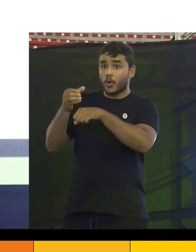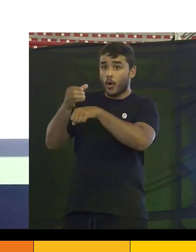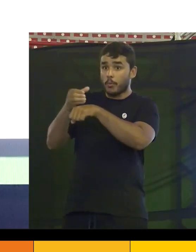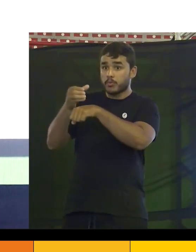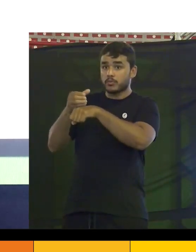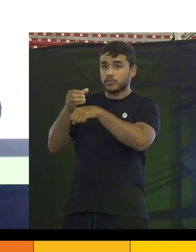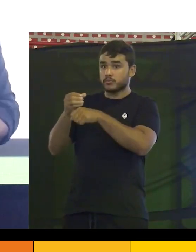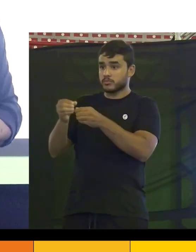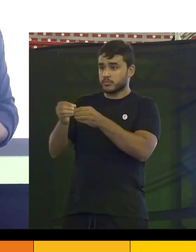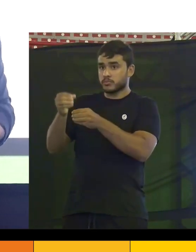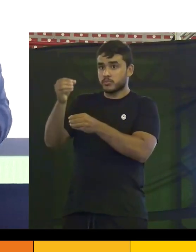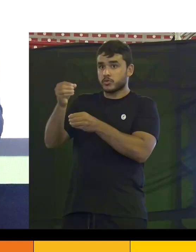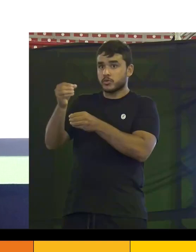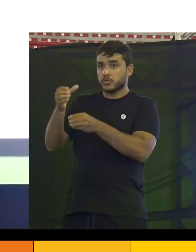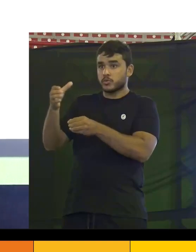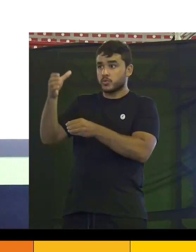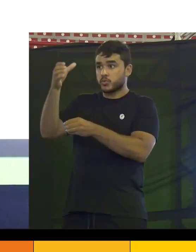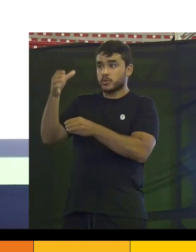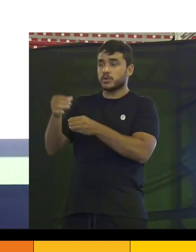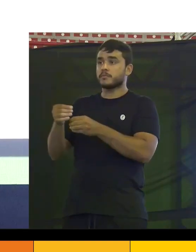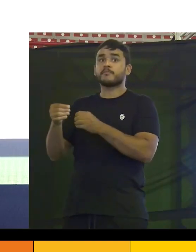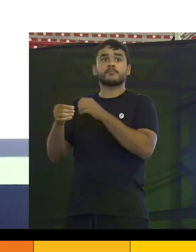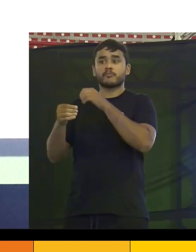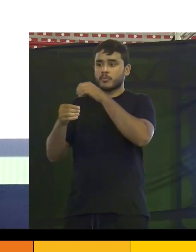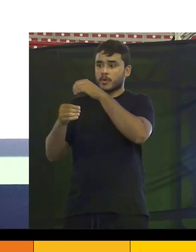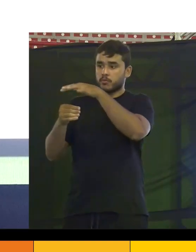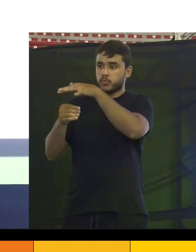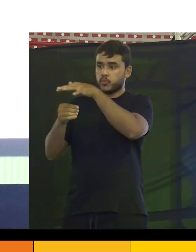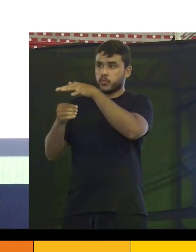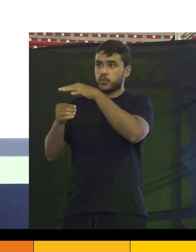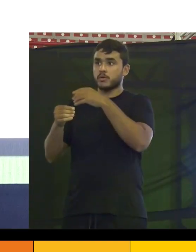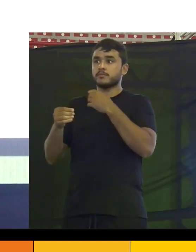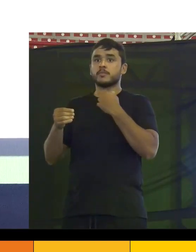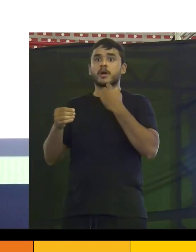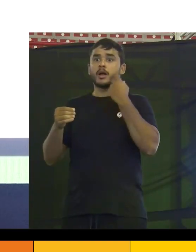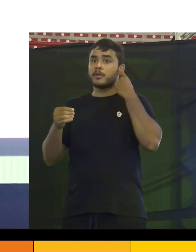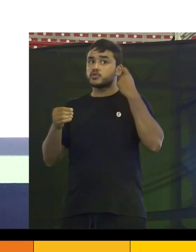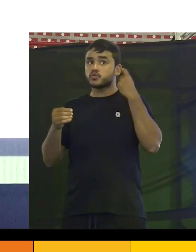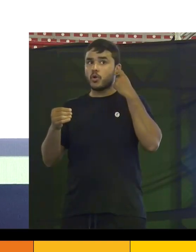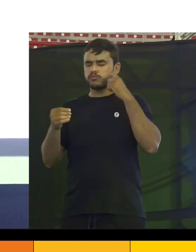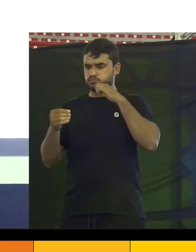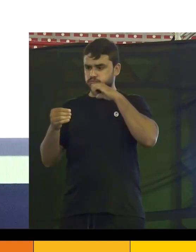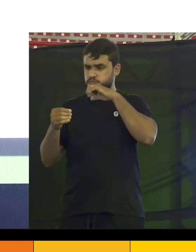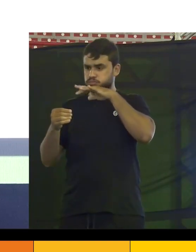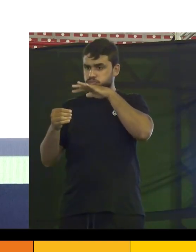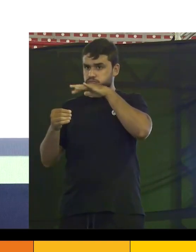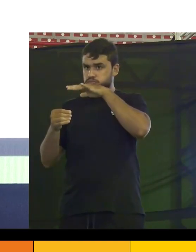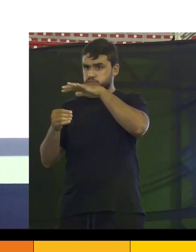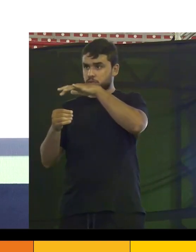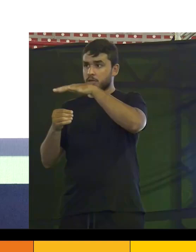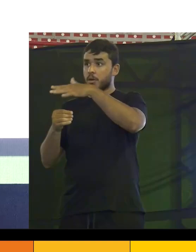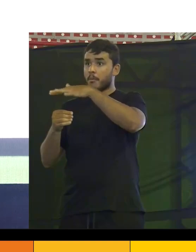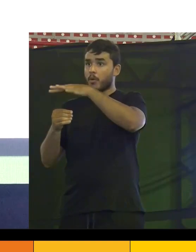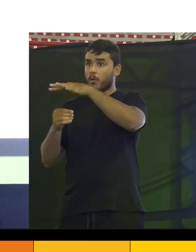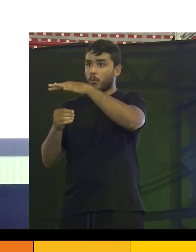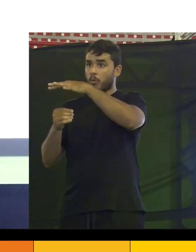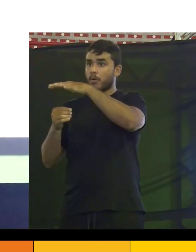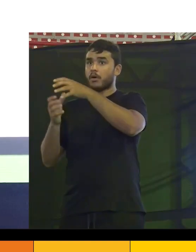Então, anotem aí, meus queridos. Ressonância, em poucas palavras,